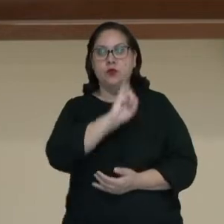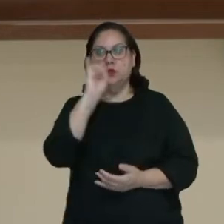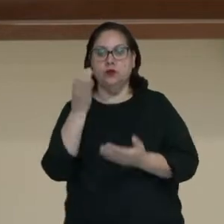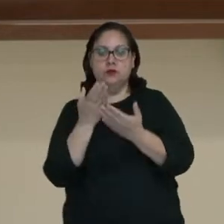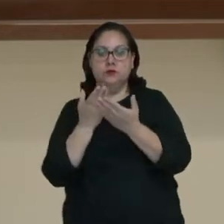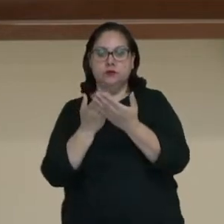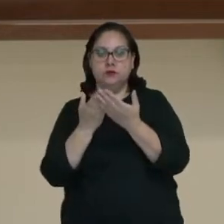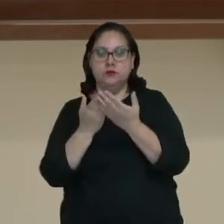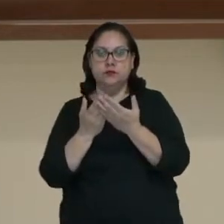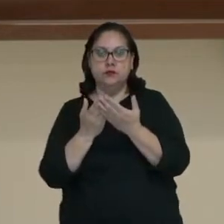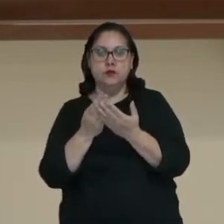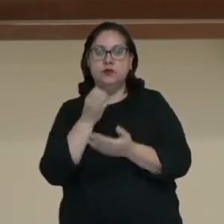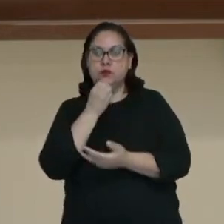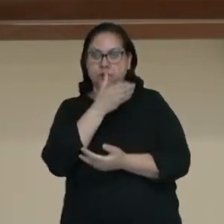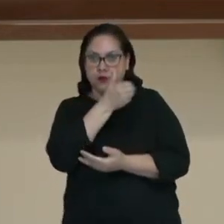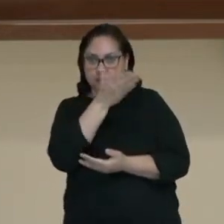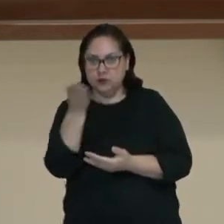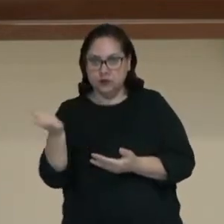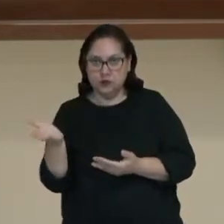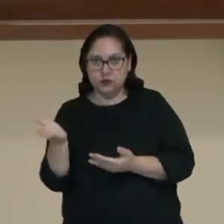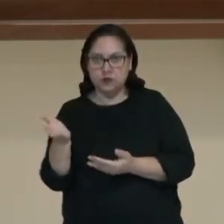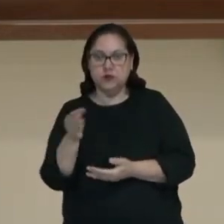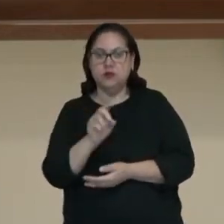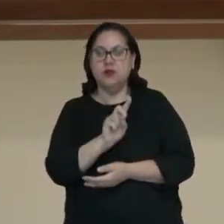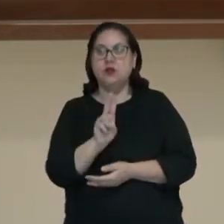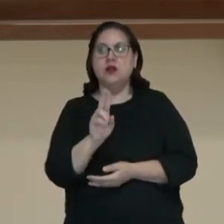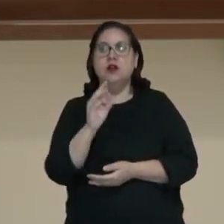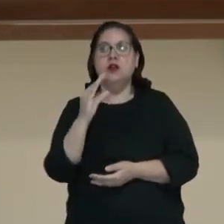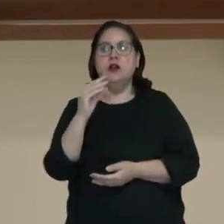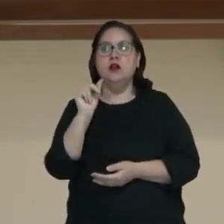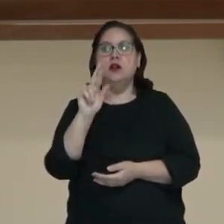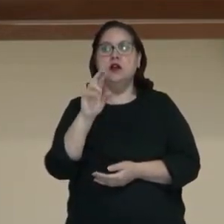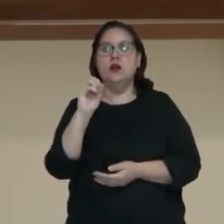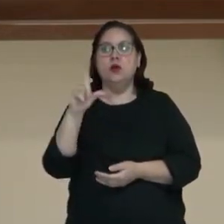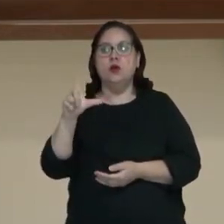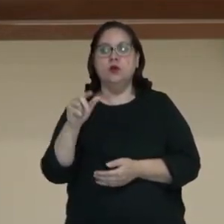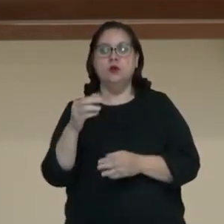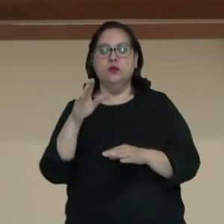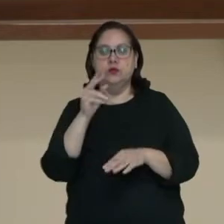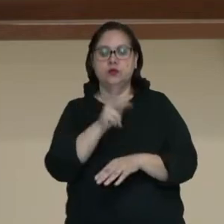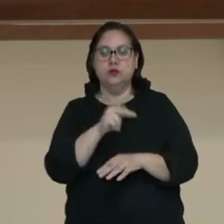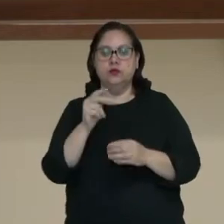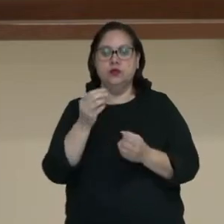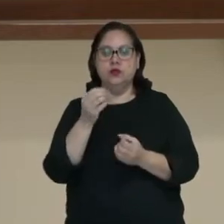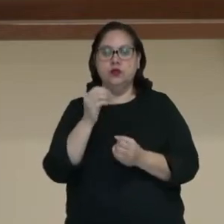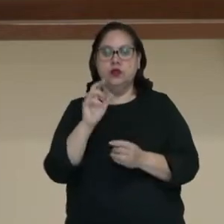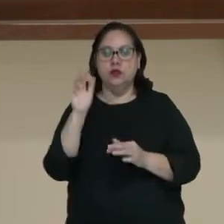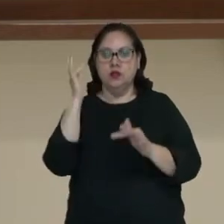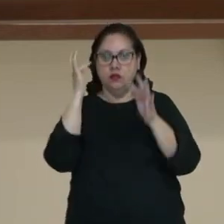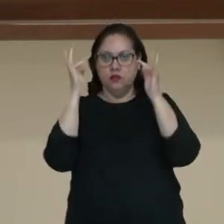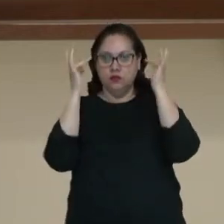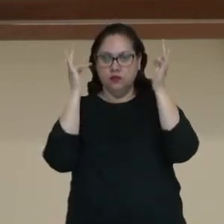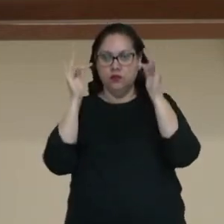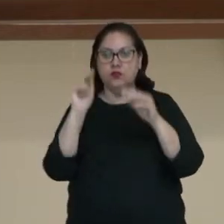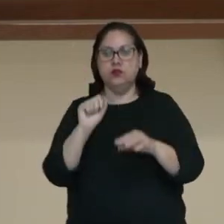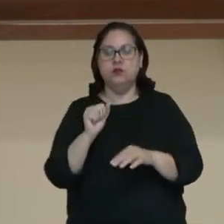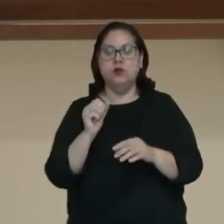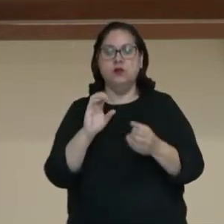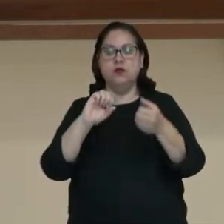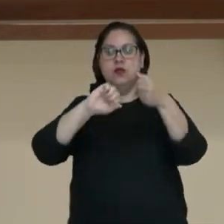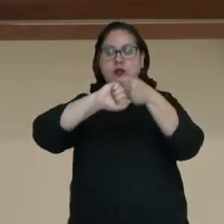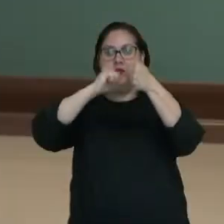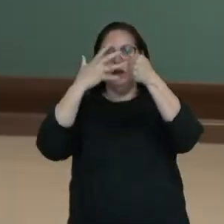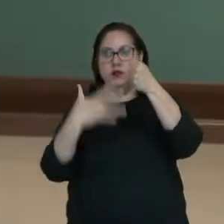Olá pessoal, tudo bem com vocês? Meu nome é Carol, sou professora de filosofia. Hoje a gente vai falar sobre democracia. Então vamos